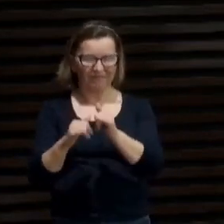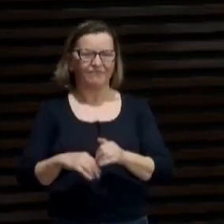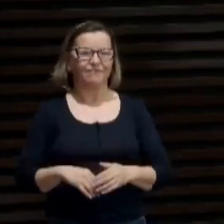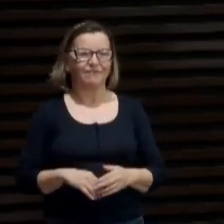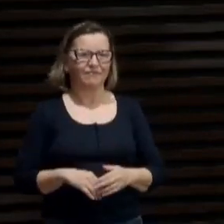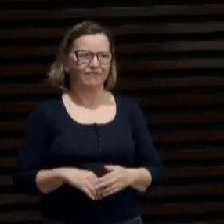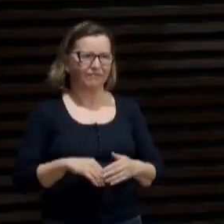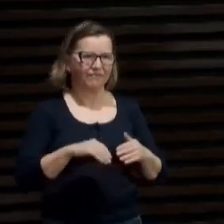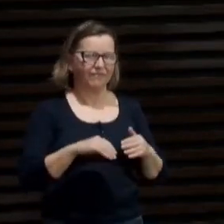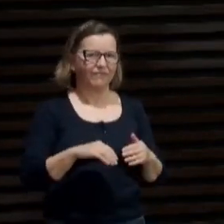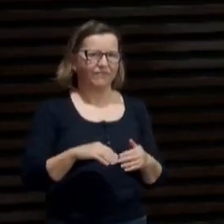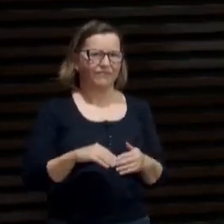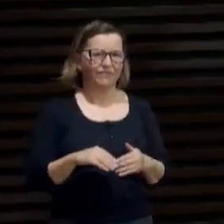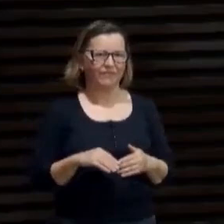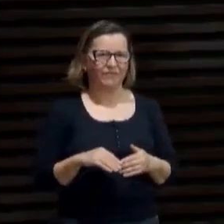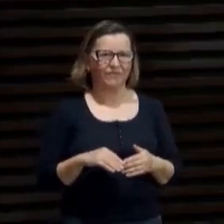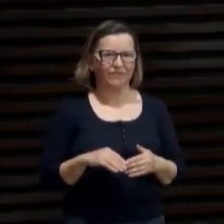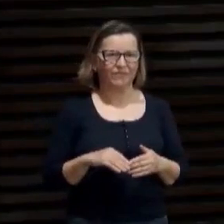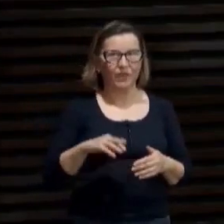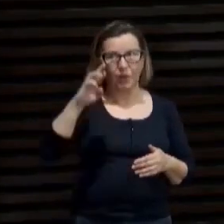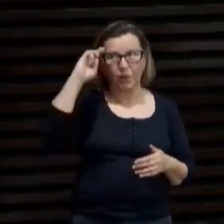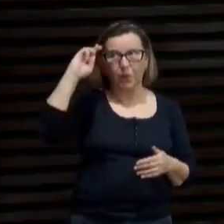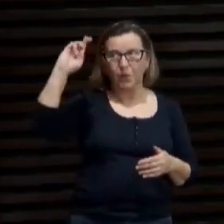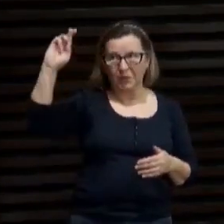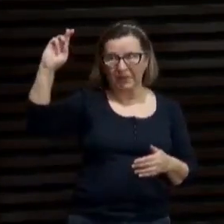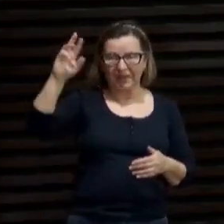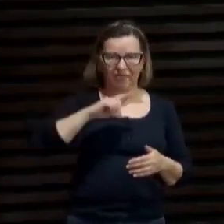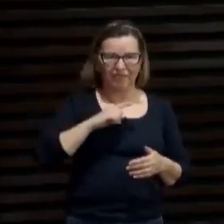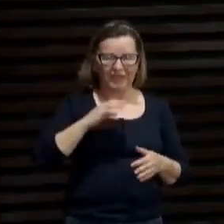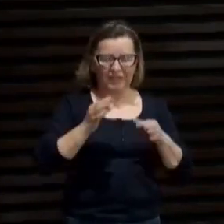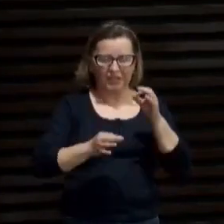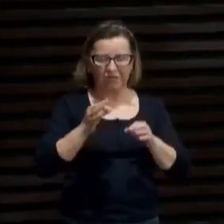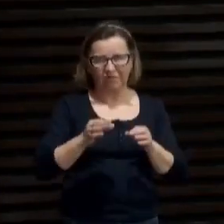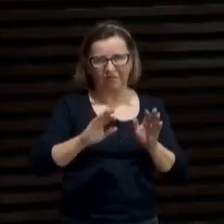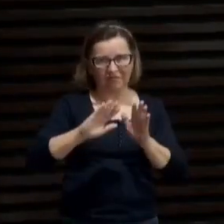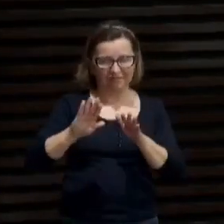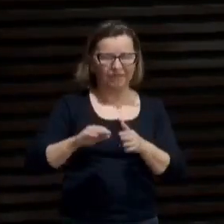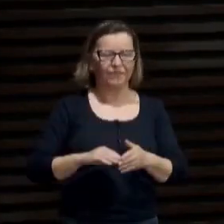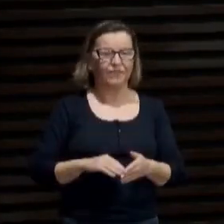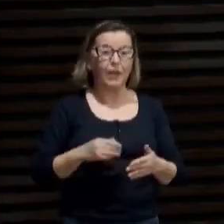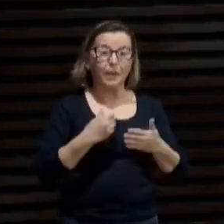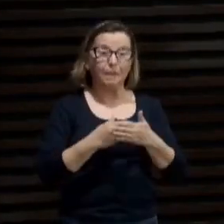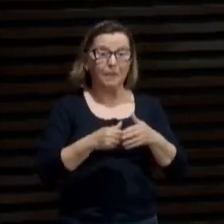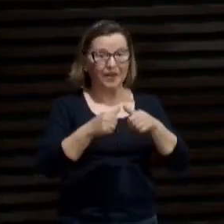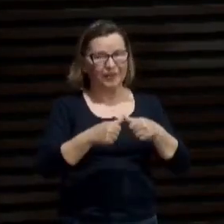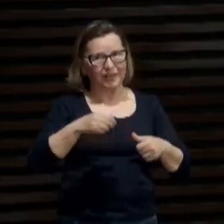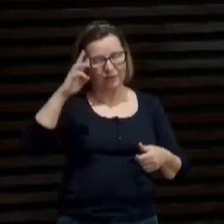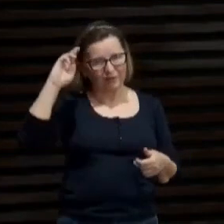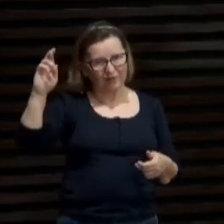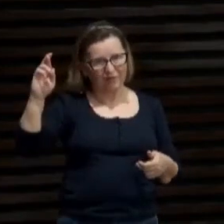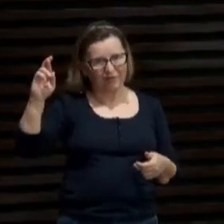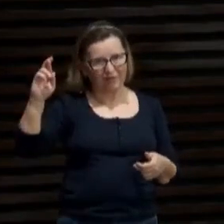Deixa a justiça com o Senhor, é o que ele está dizendo aqui. Perto está o Senhor. E esse perto está o Senhor tem dois sentidos. Ele está perto